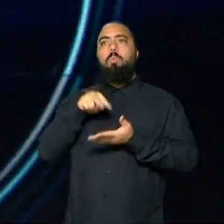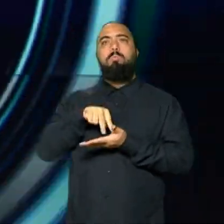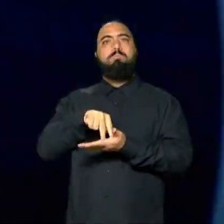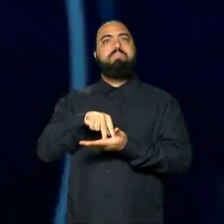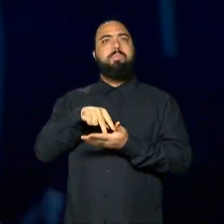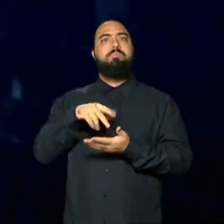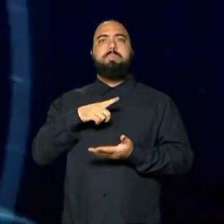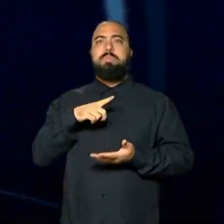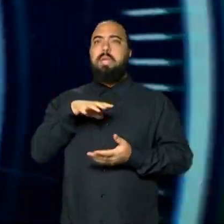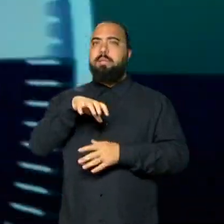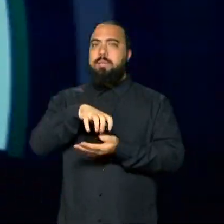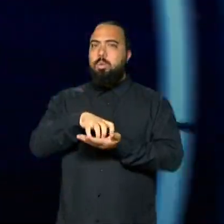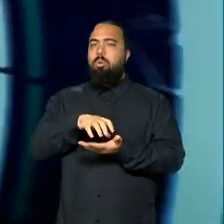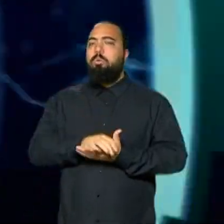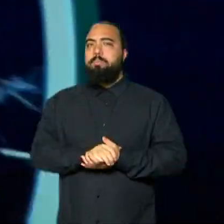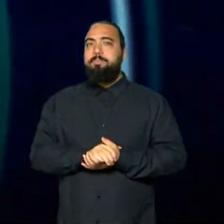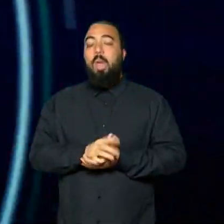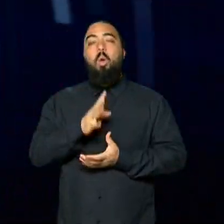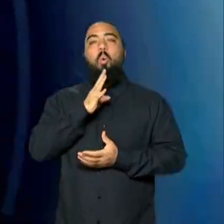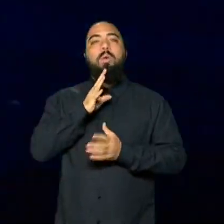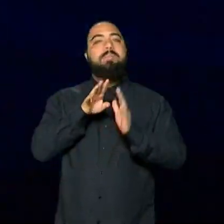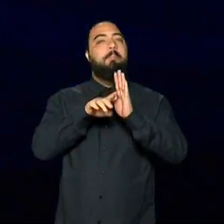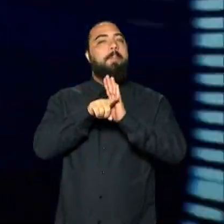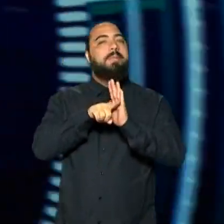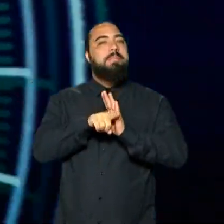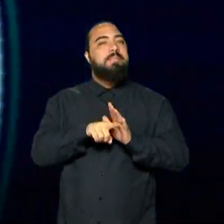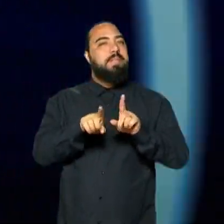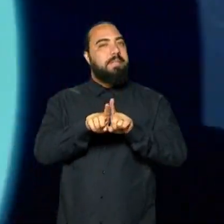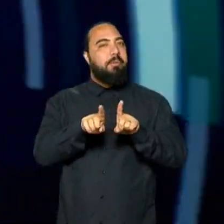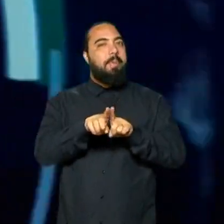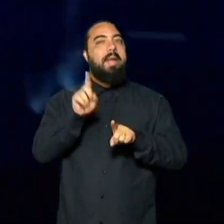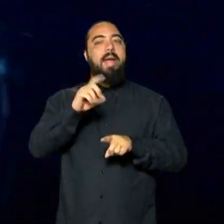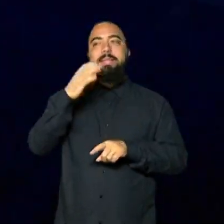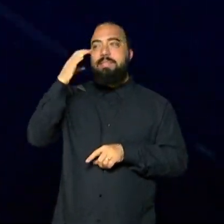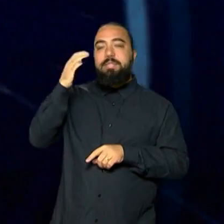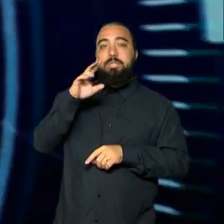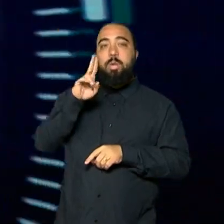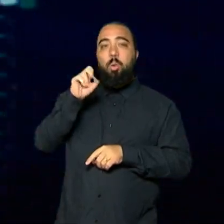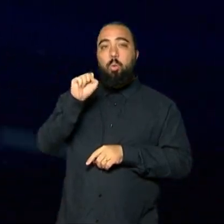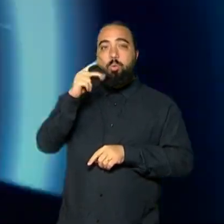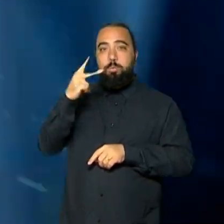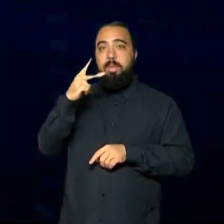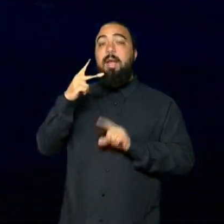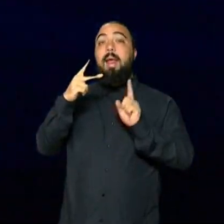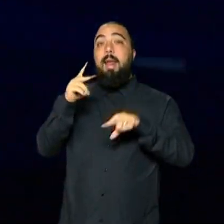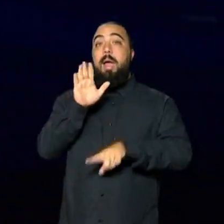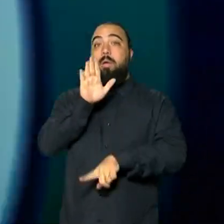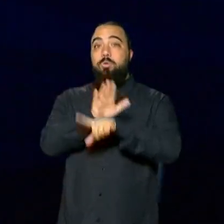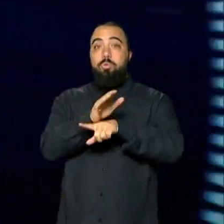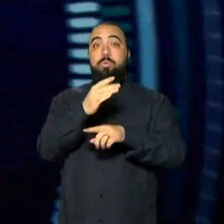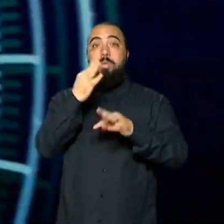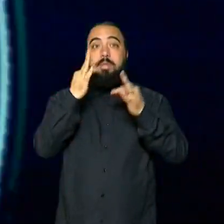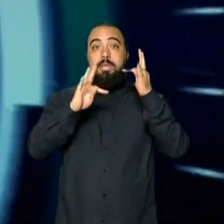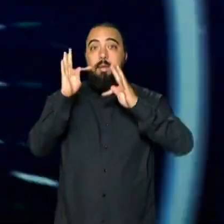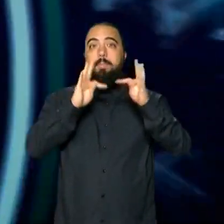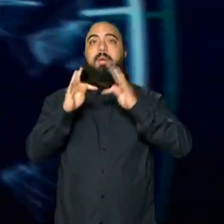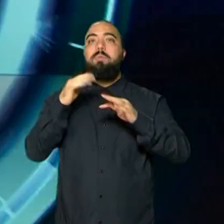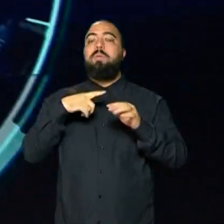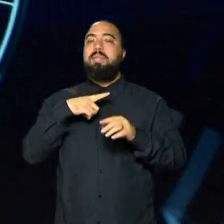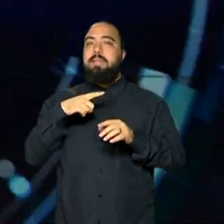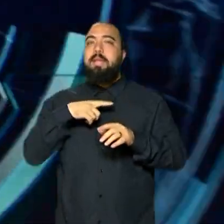setor. Você vai conhecer uma pesquisa realizada por cientistas da USP, que pode ajudar no tratamento da doença de